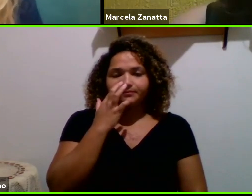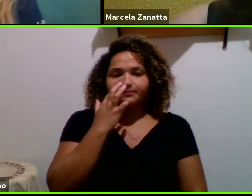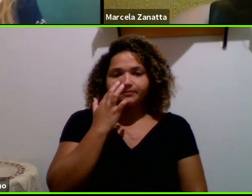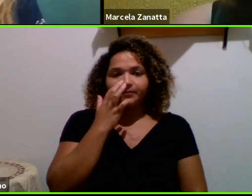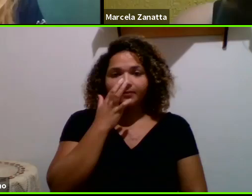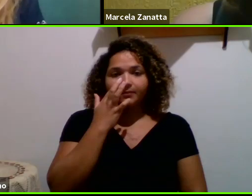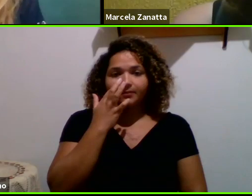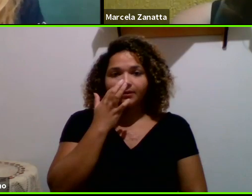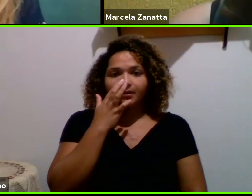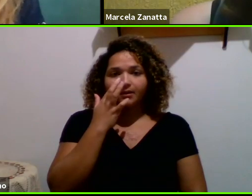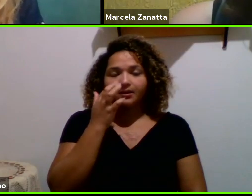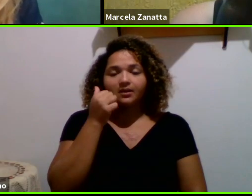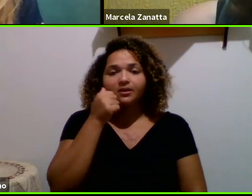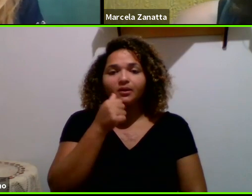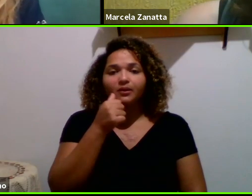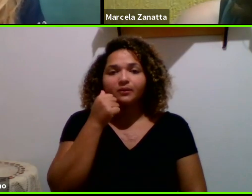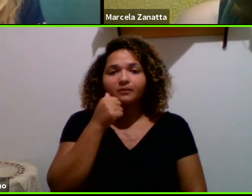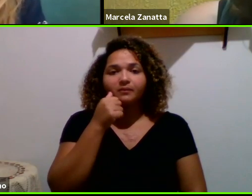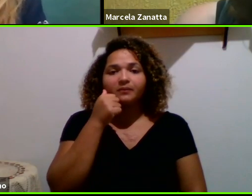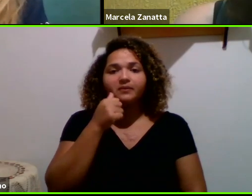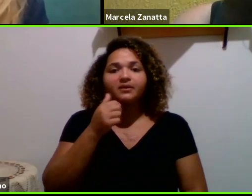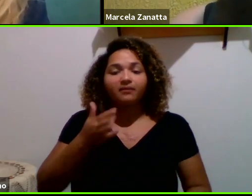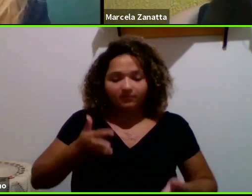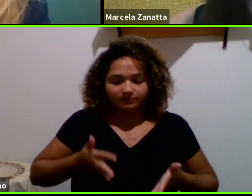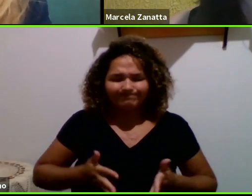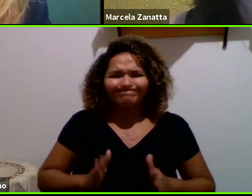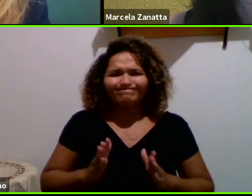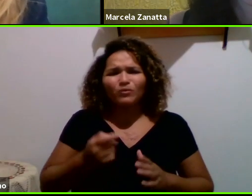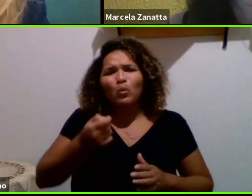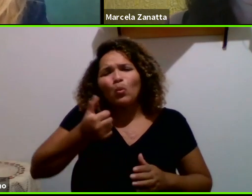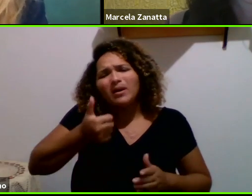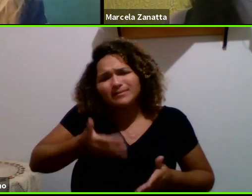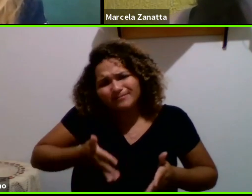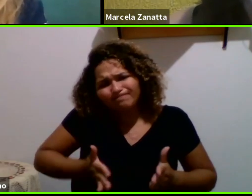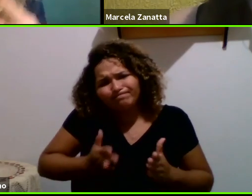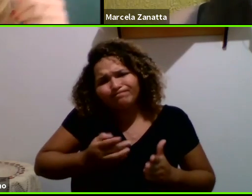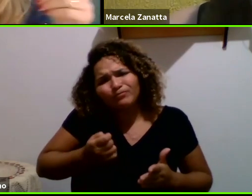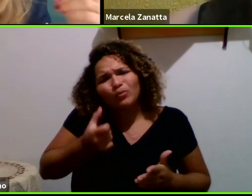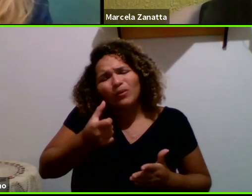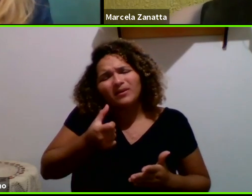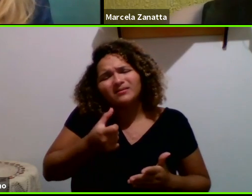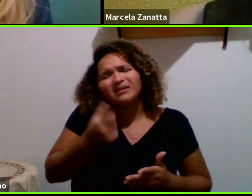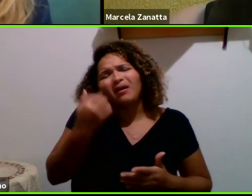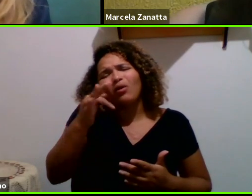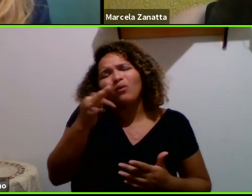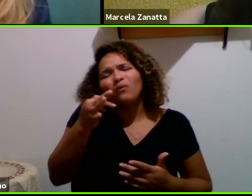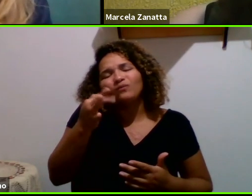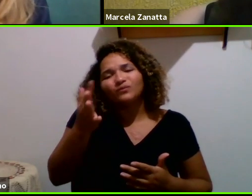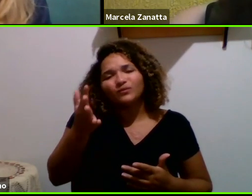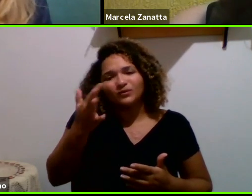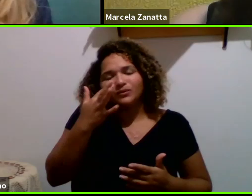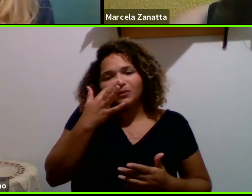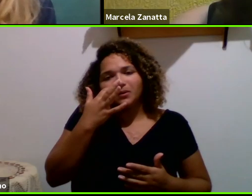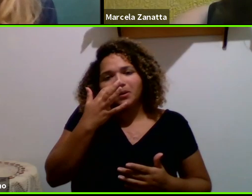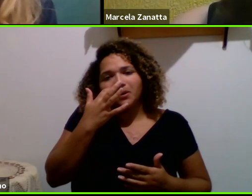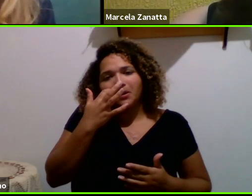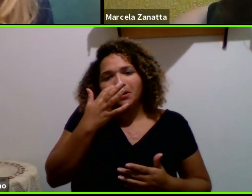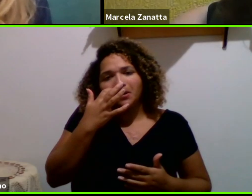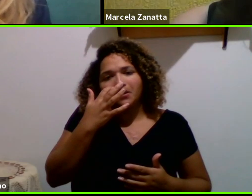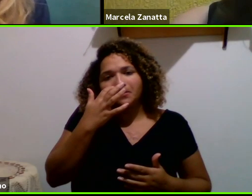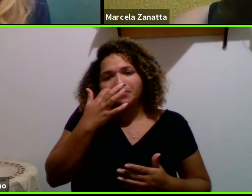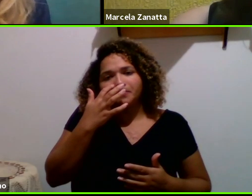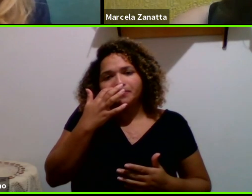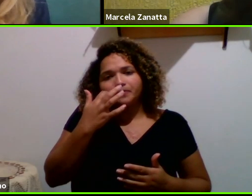com dinâmica uterina efetiva, ela inclusive, foi medicalizada para aliviar